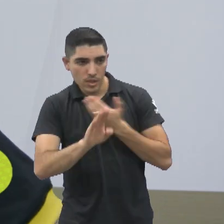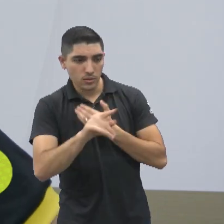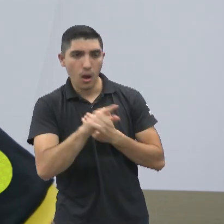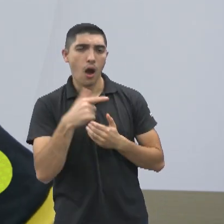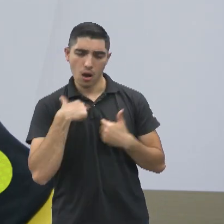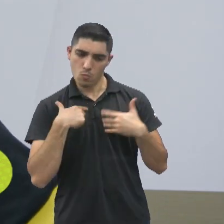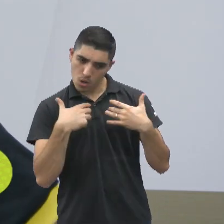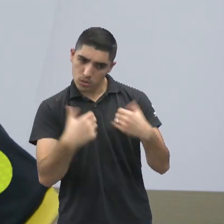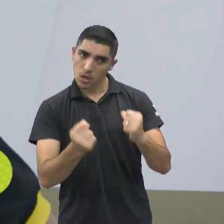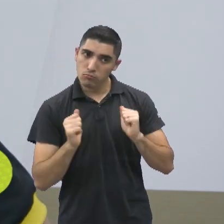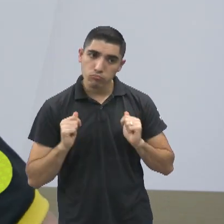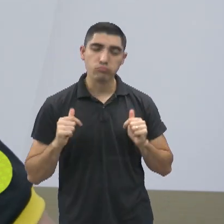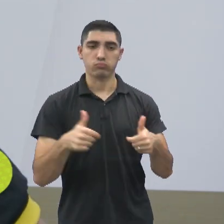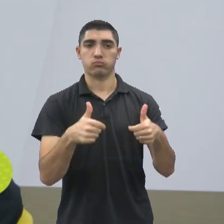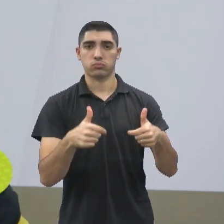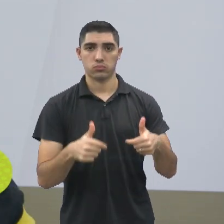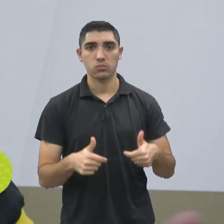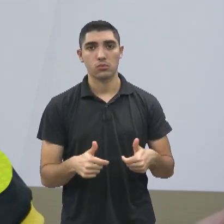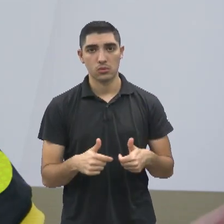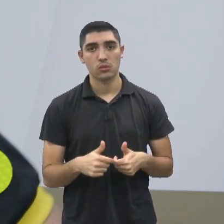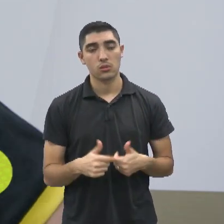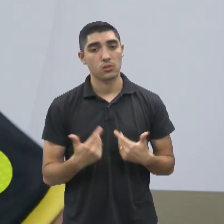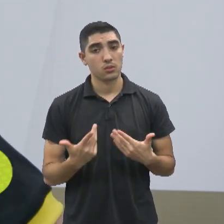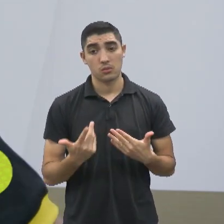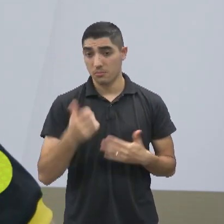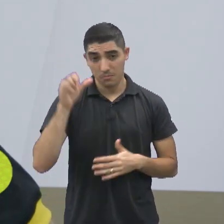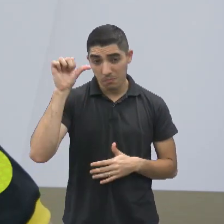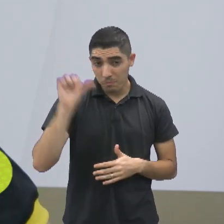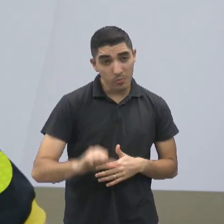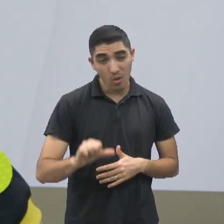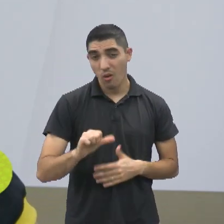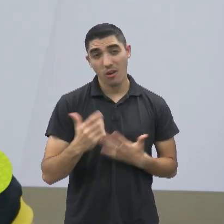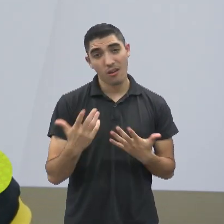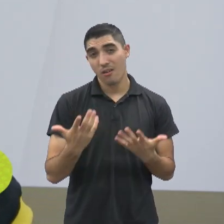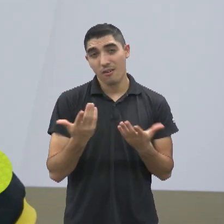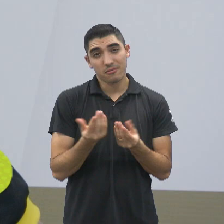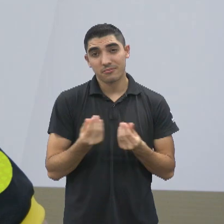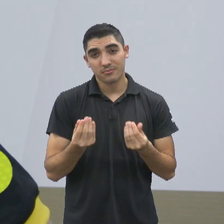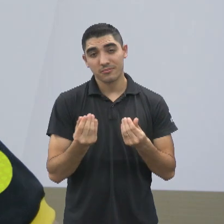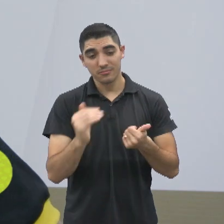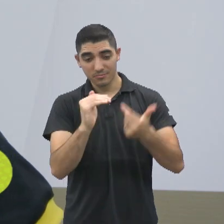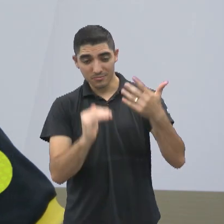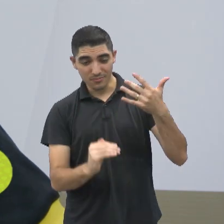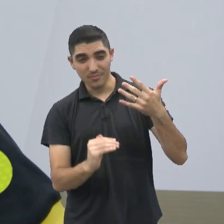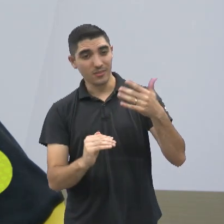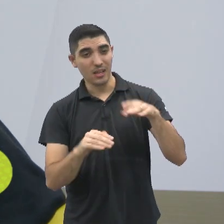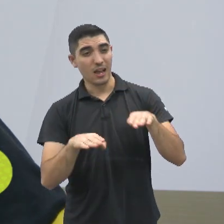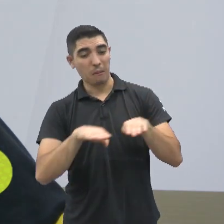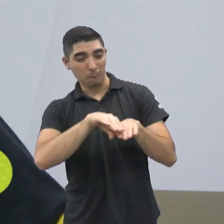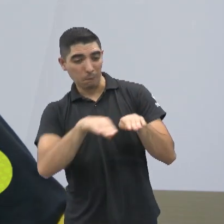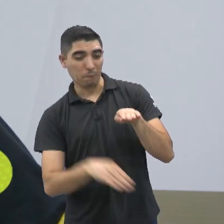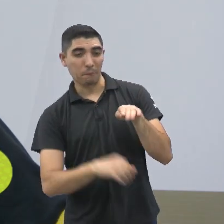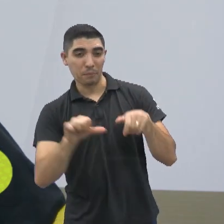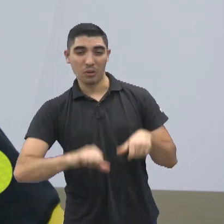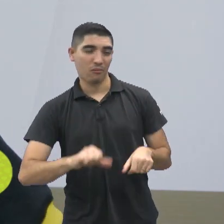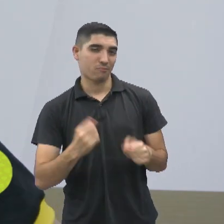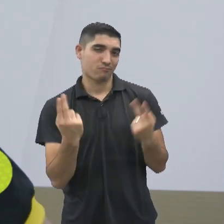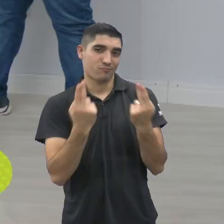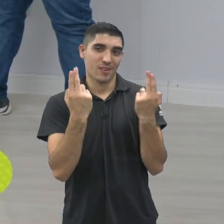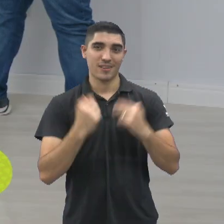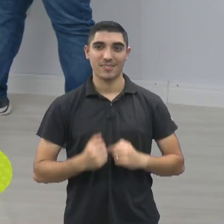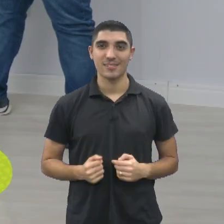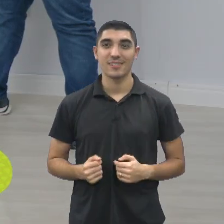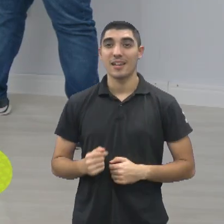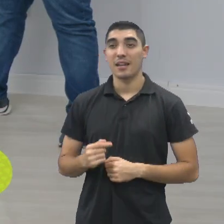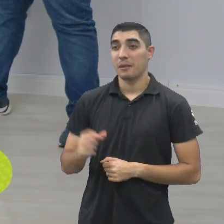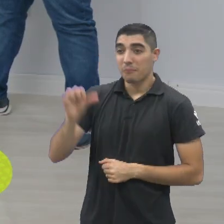né? Pior do que isso, no lado bom de ser o último colocado é que não dá para cair mais do que isso, né? Então, colocar isso... pior que tá,